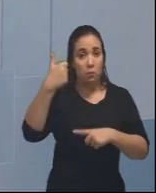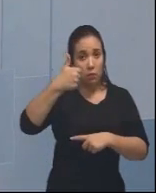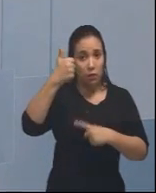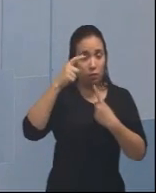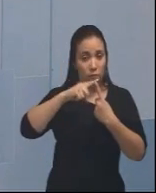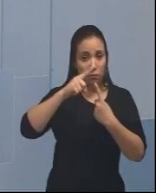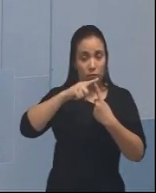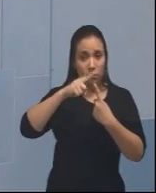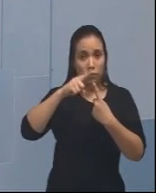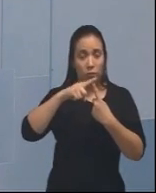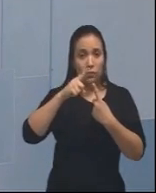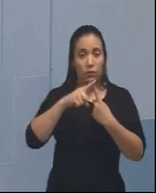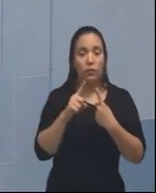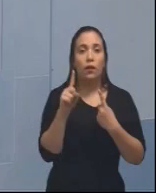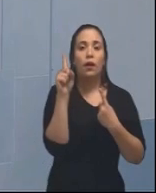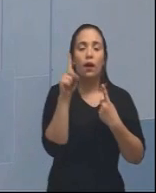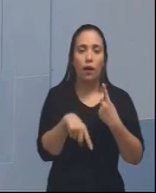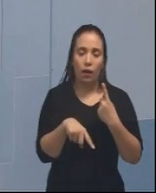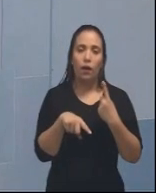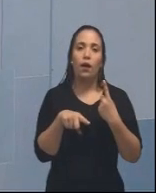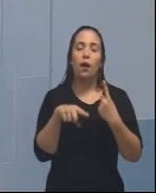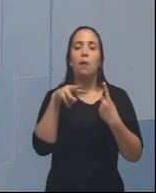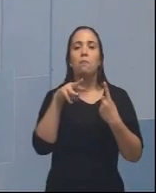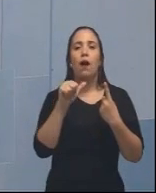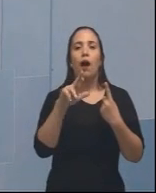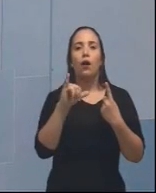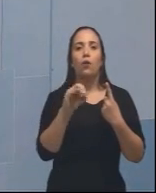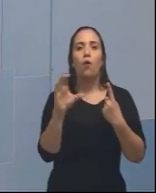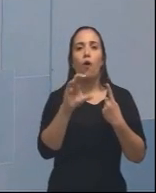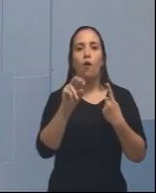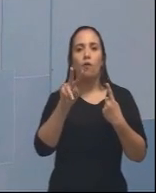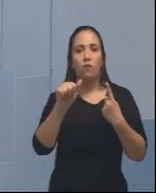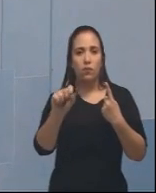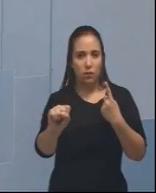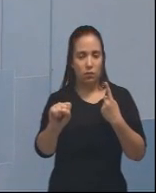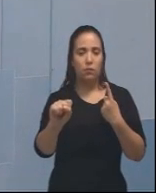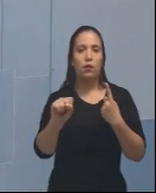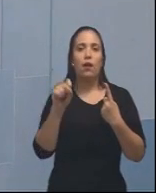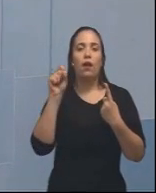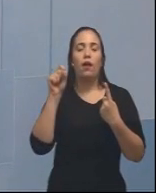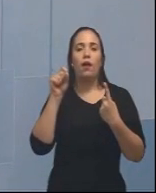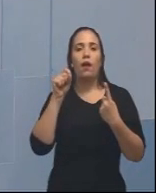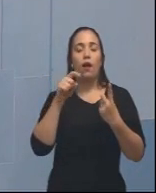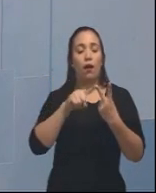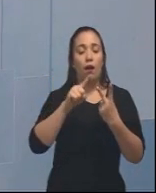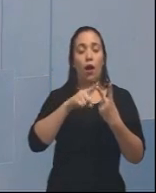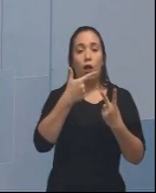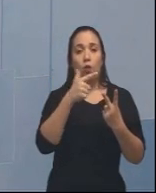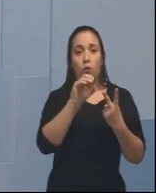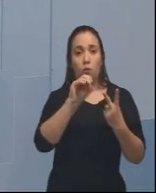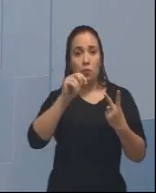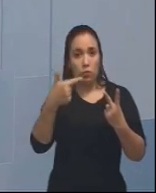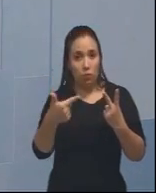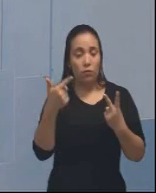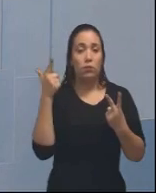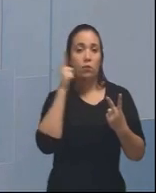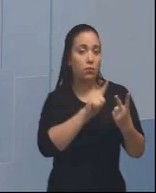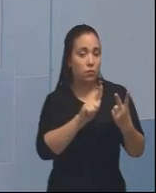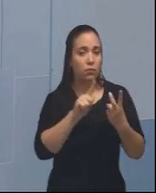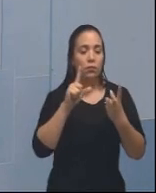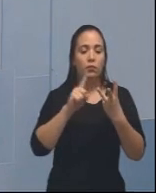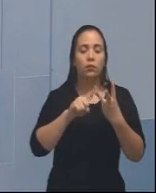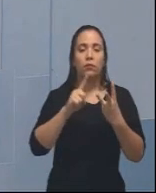dele foi o final do 2º mandato de Mário Covas. Depois ele se elegeu em 2002.